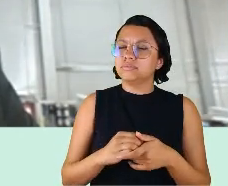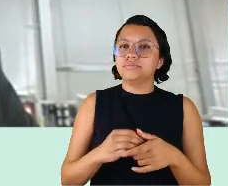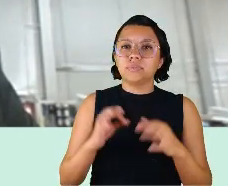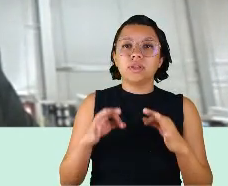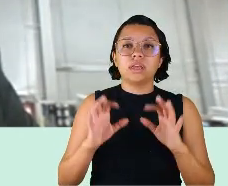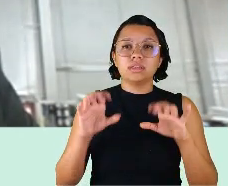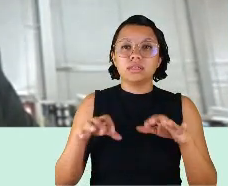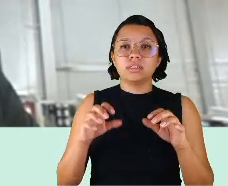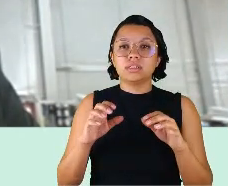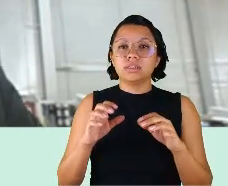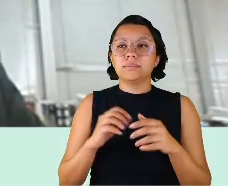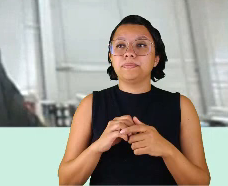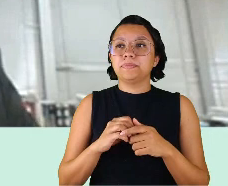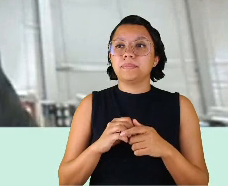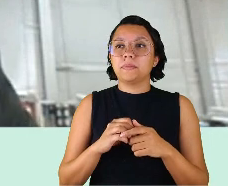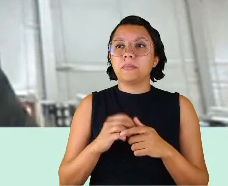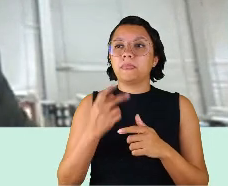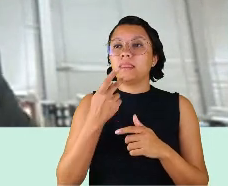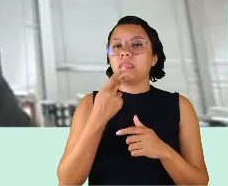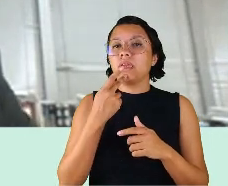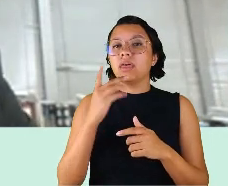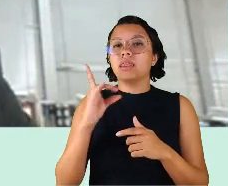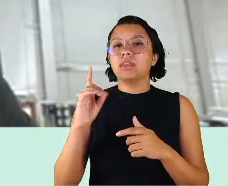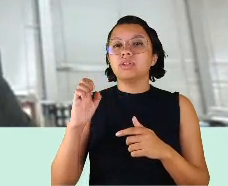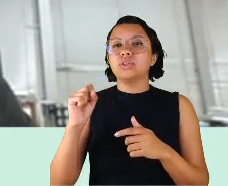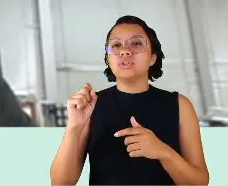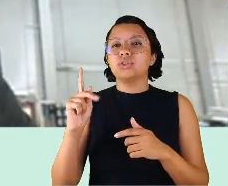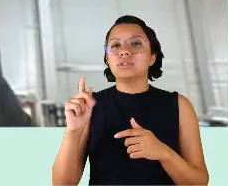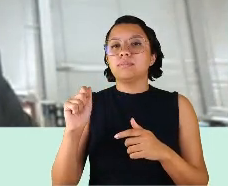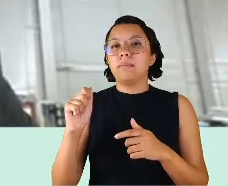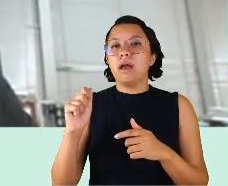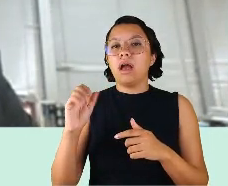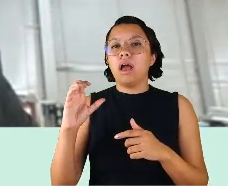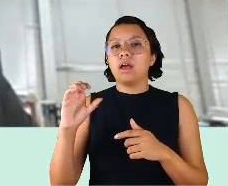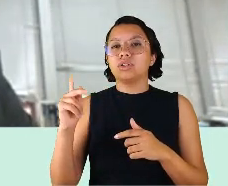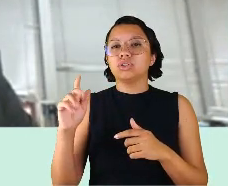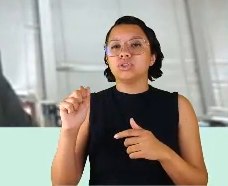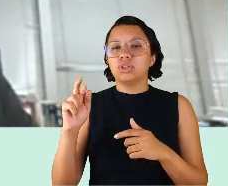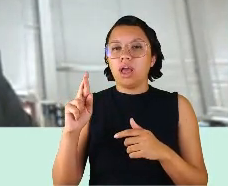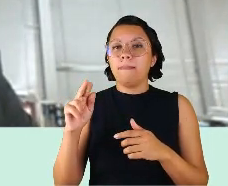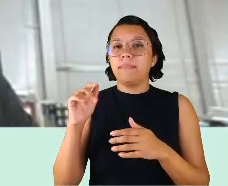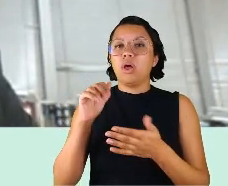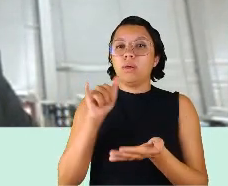Com relação a despachar pelo Teams, a Marisa Vasconcelos está falando aqui,